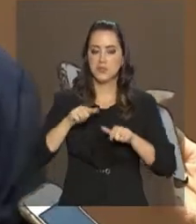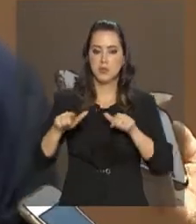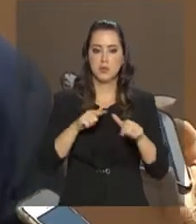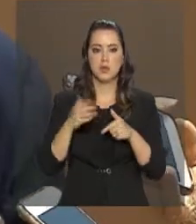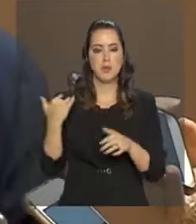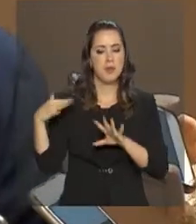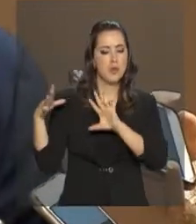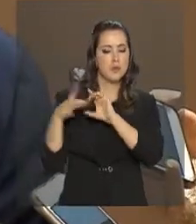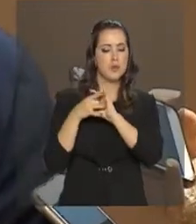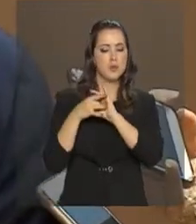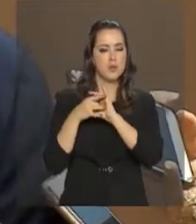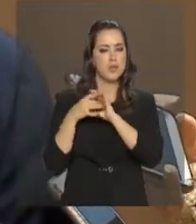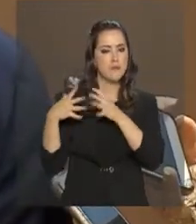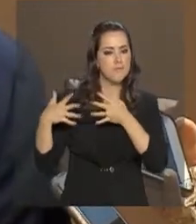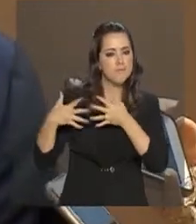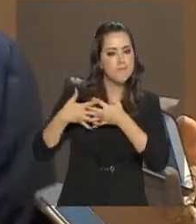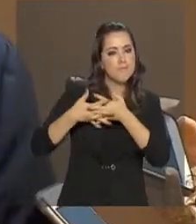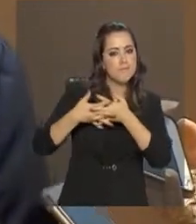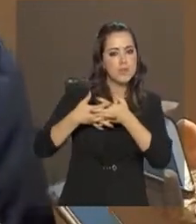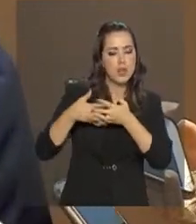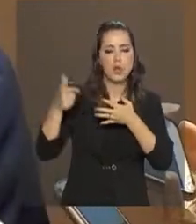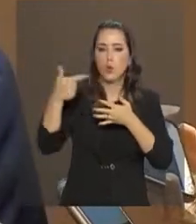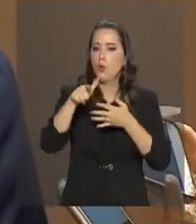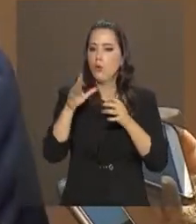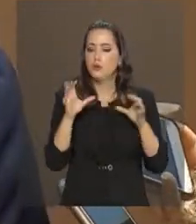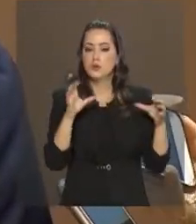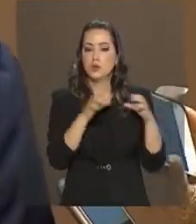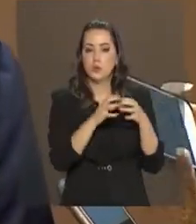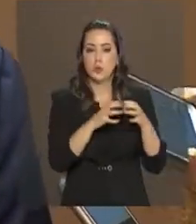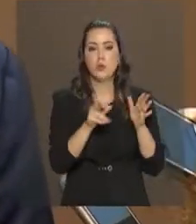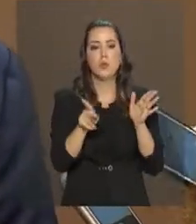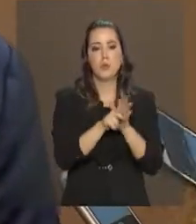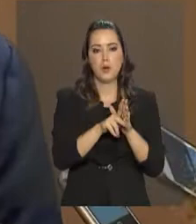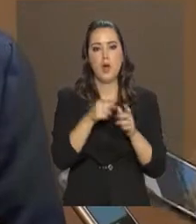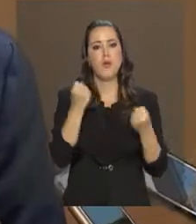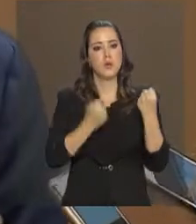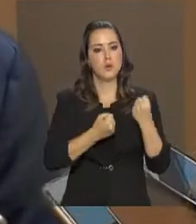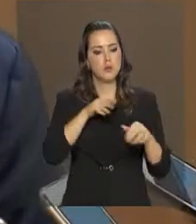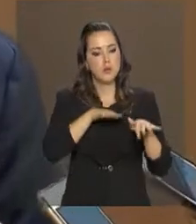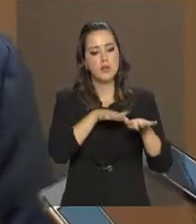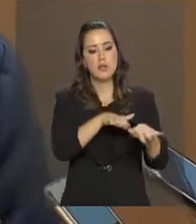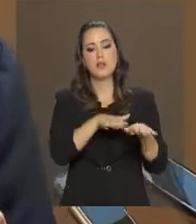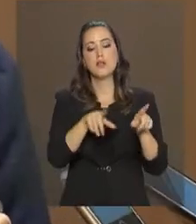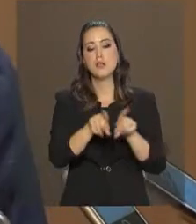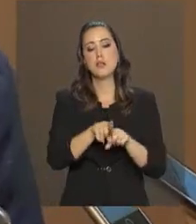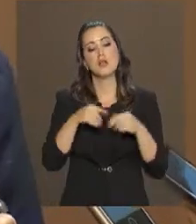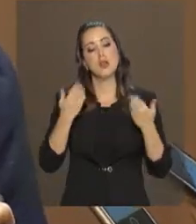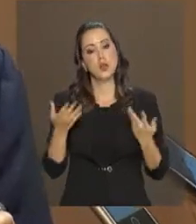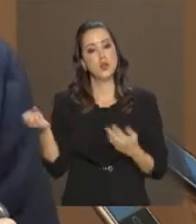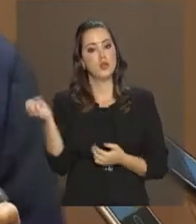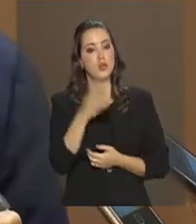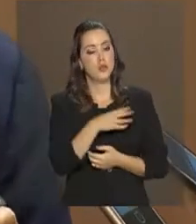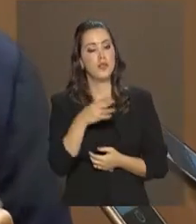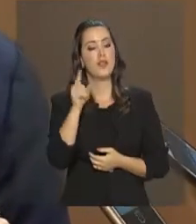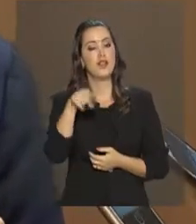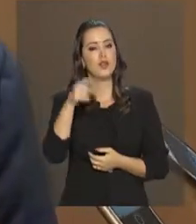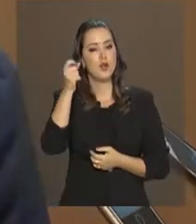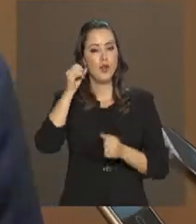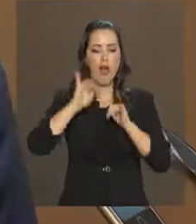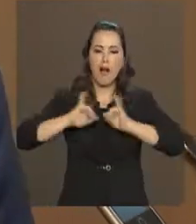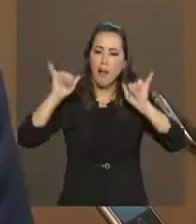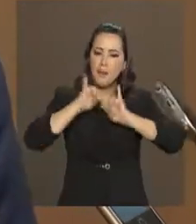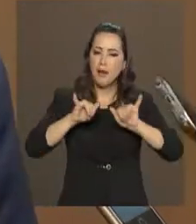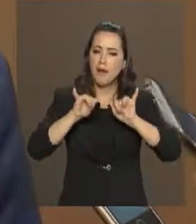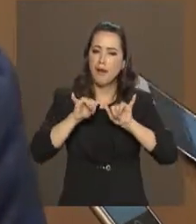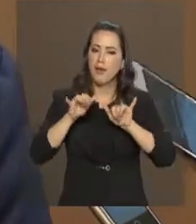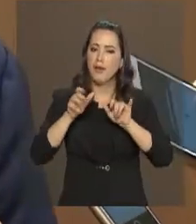mais integrada com outros órgãos que compõem o Sistema Nacional de Trânsito. E a novidade é a campanha para conscientizar a população